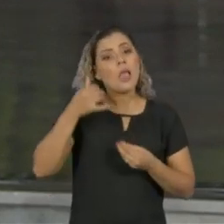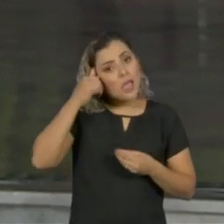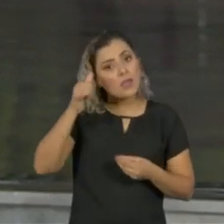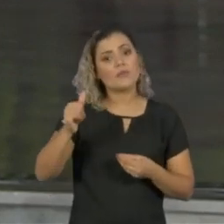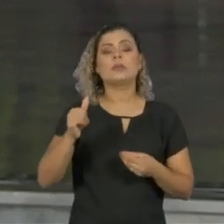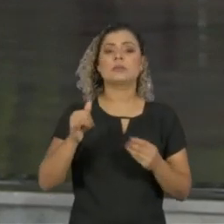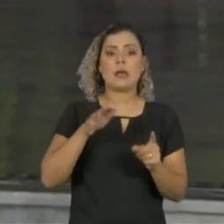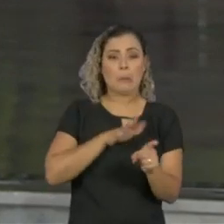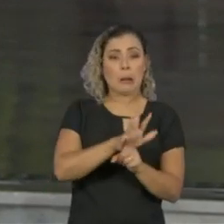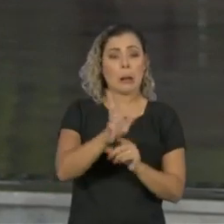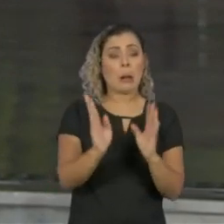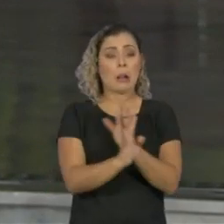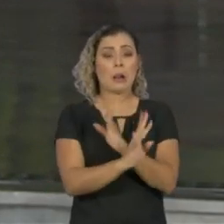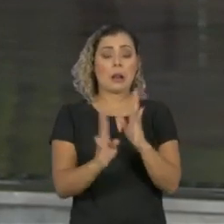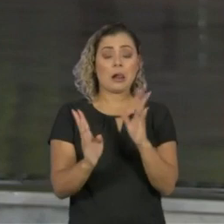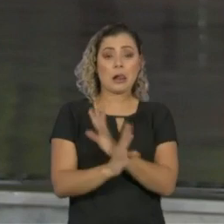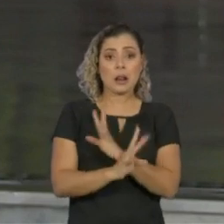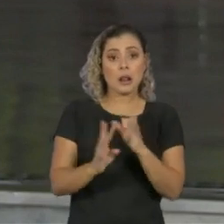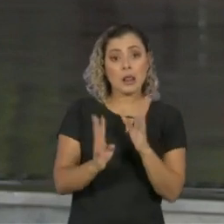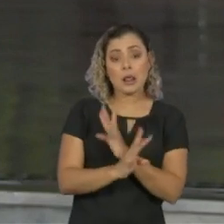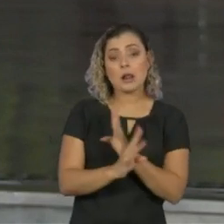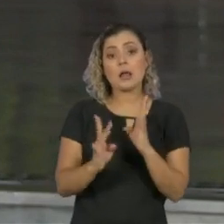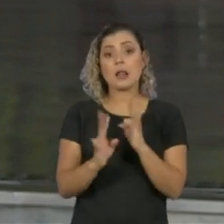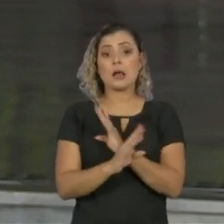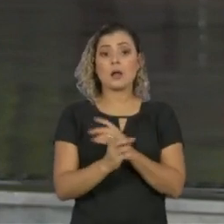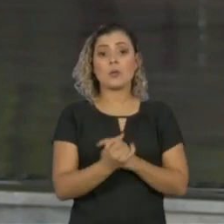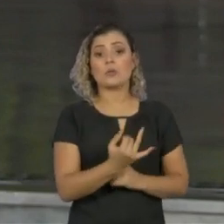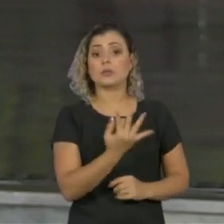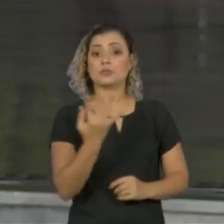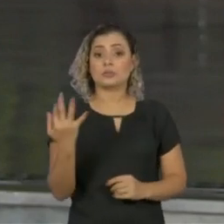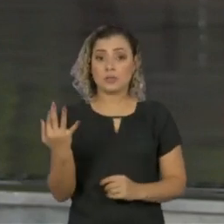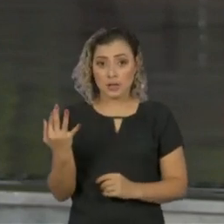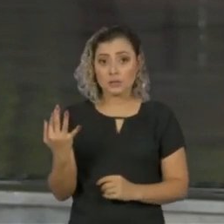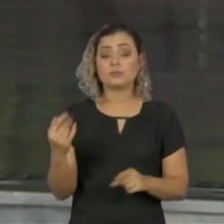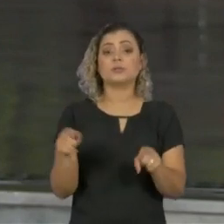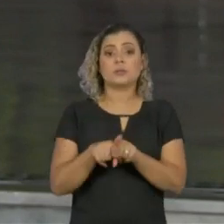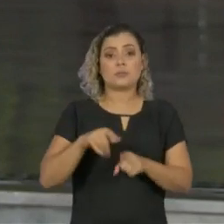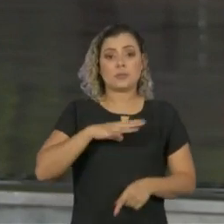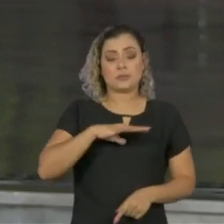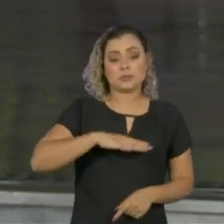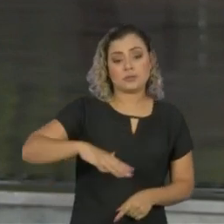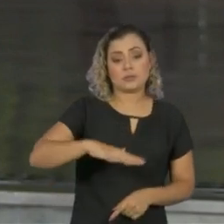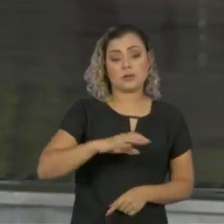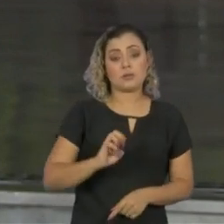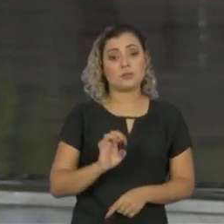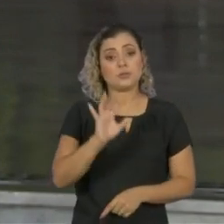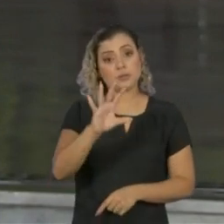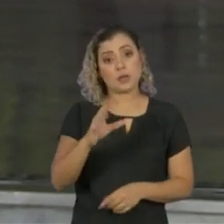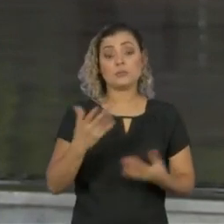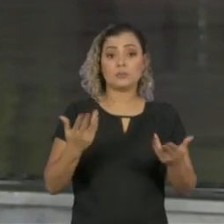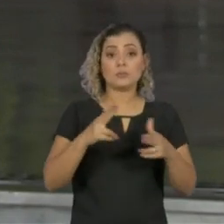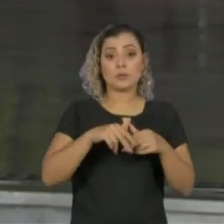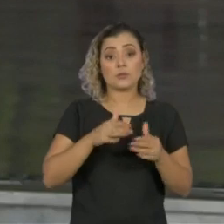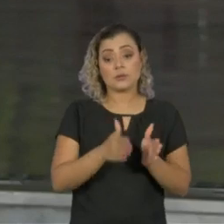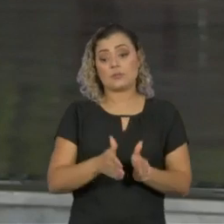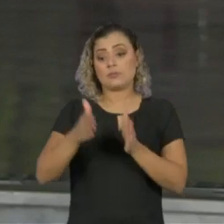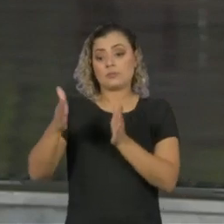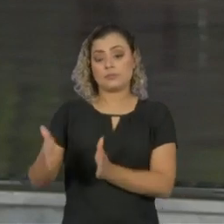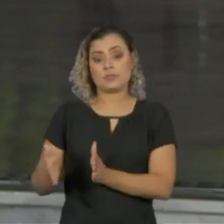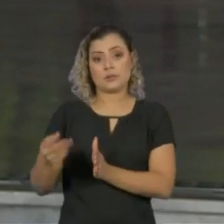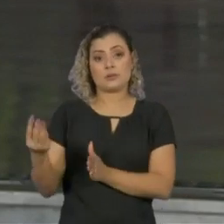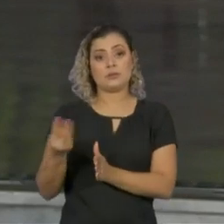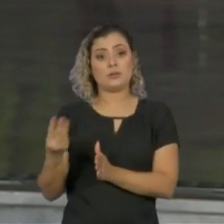as aglomerações para conter o número de casos aqui na cidade e no estado. E nós vamos chegar numa etapa